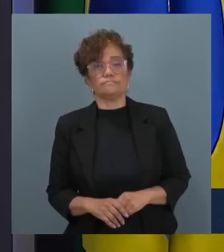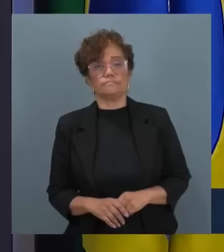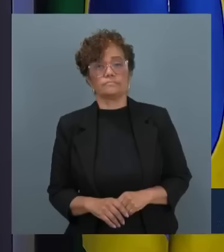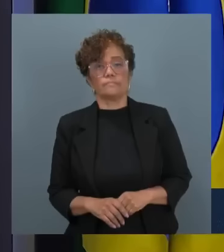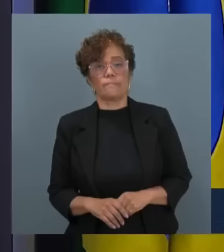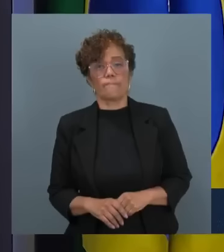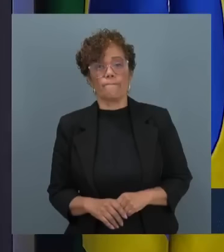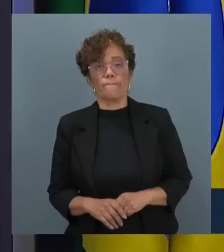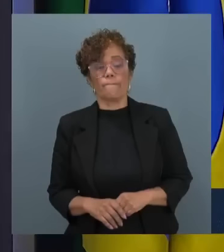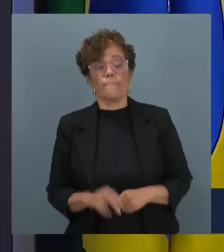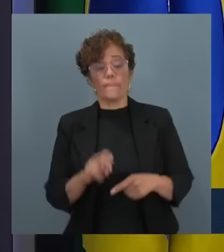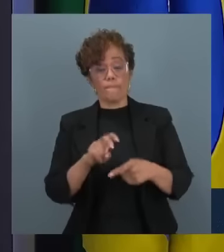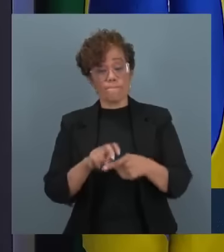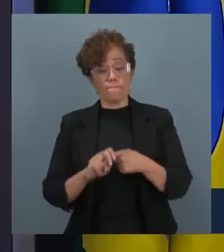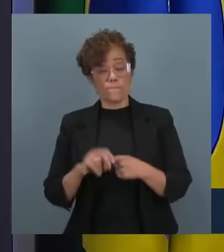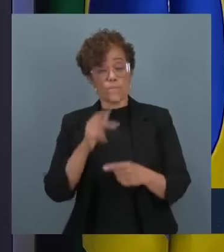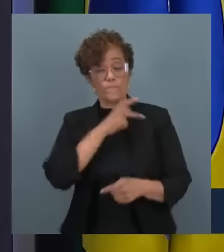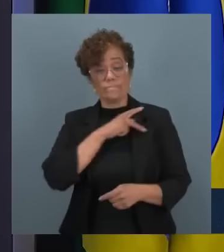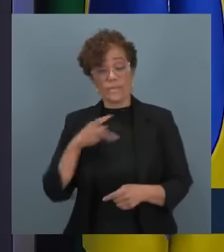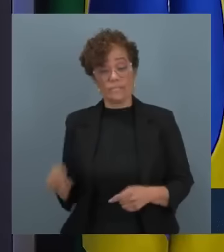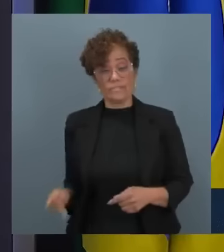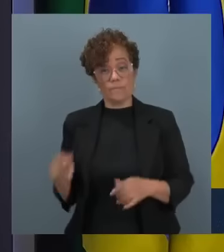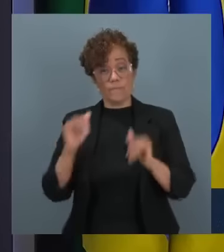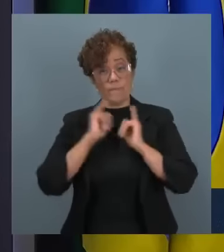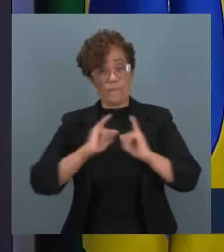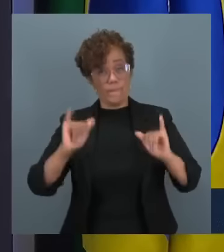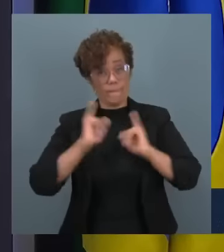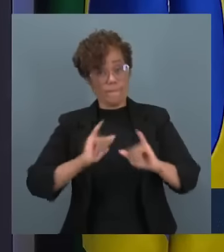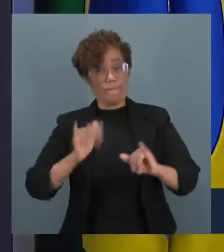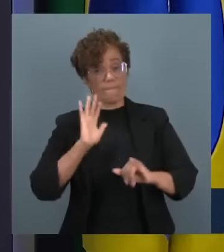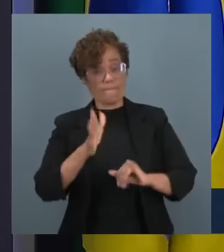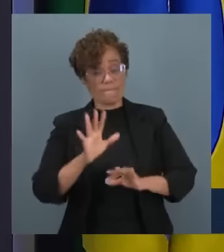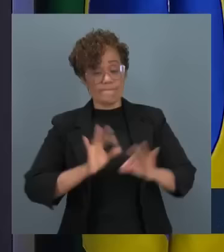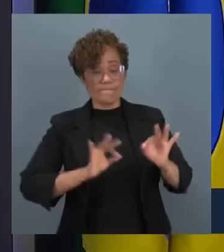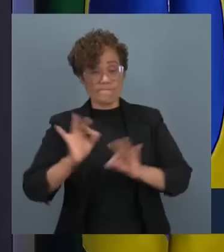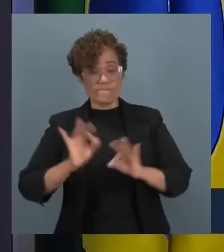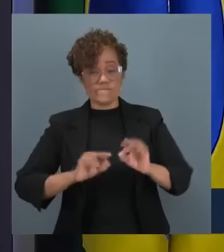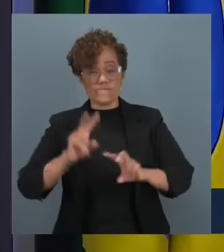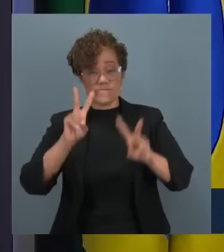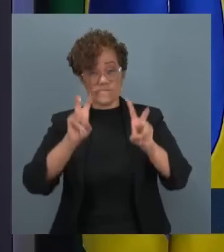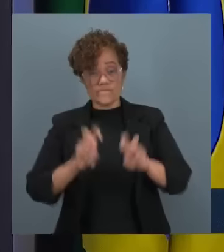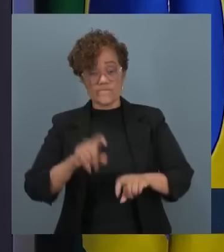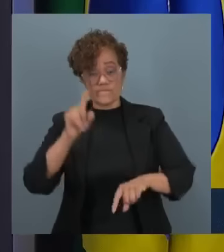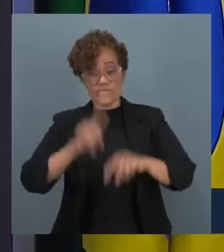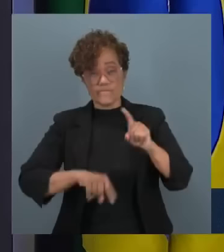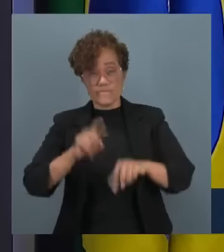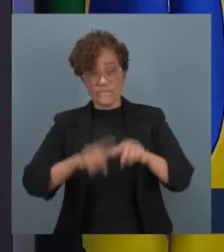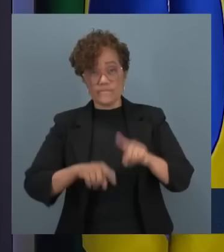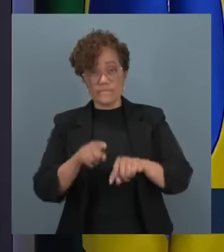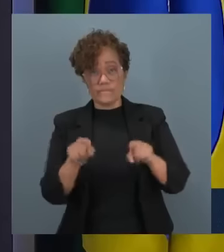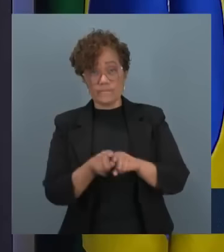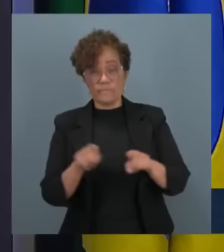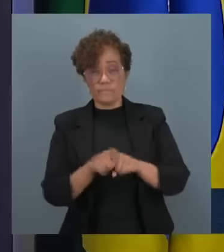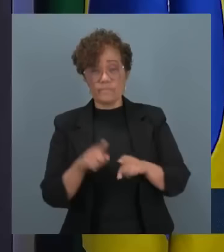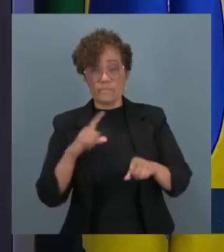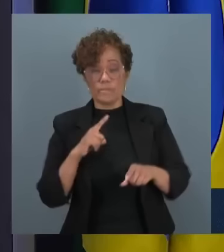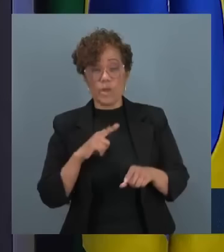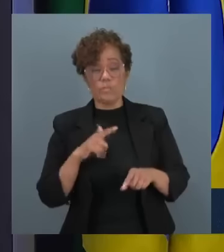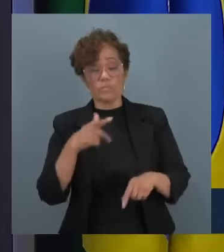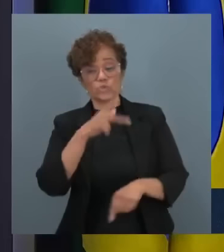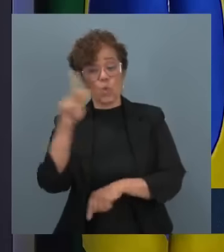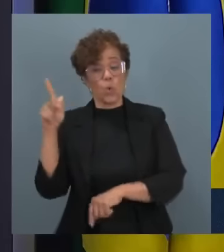Portanto, senhor presidente, informo que já estamos preparando o material, estruturando para levar esses atos às instâncias